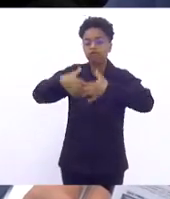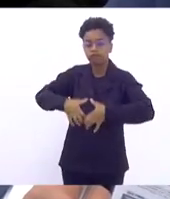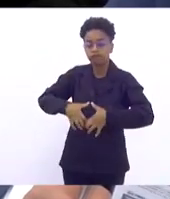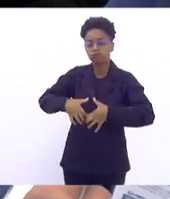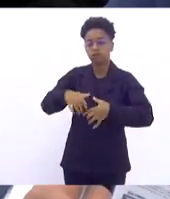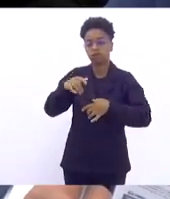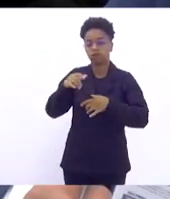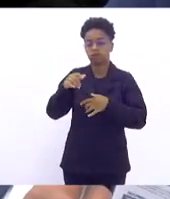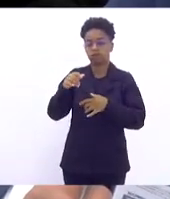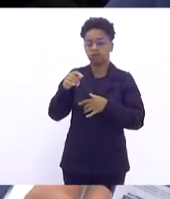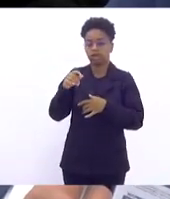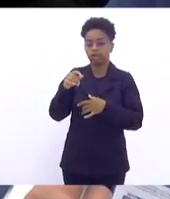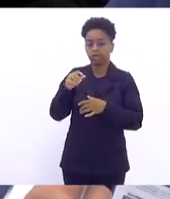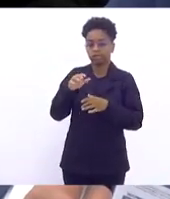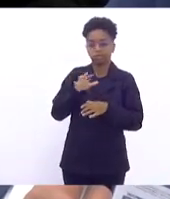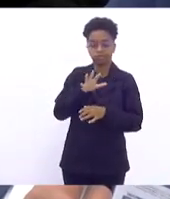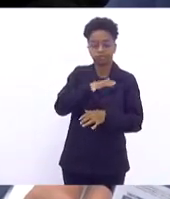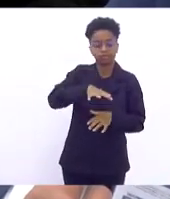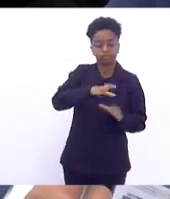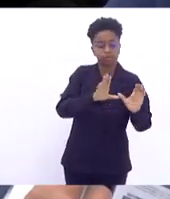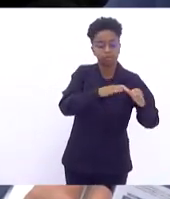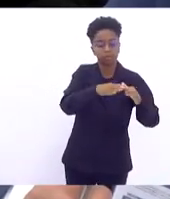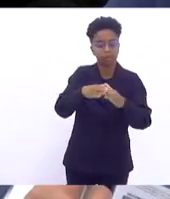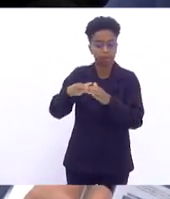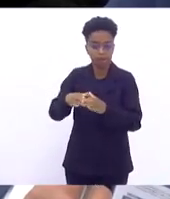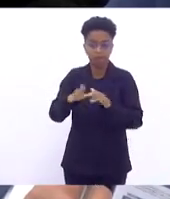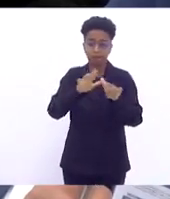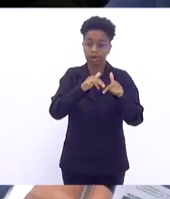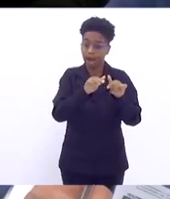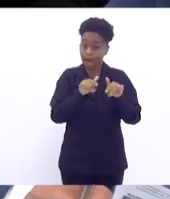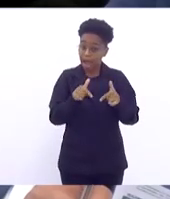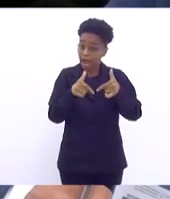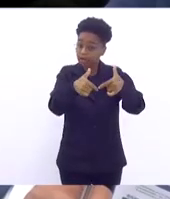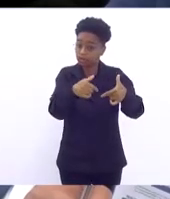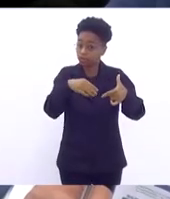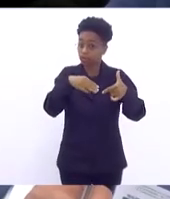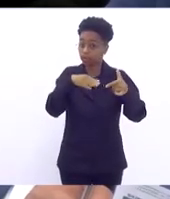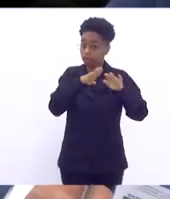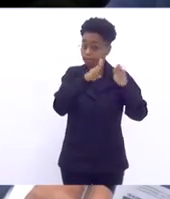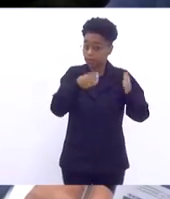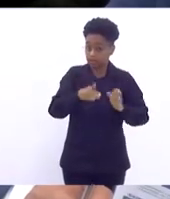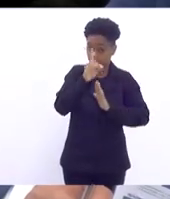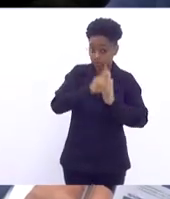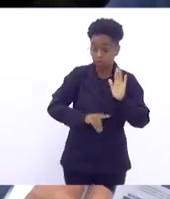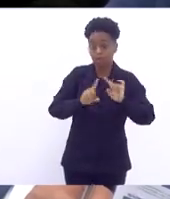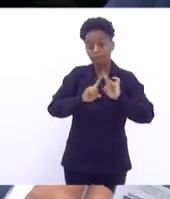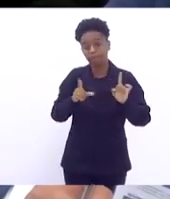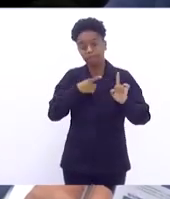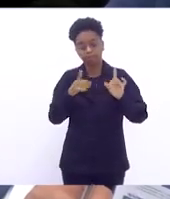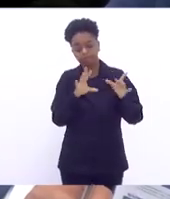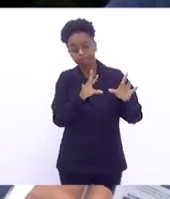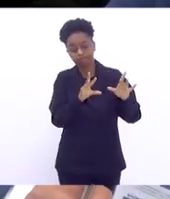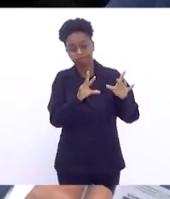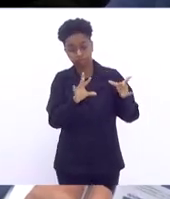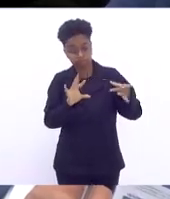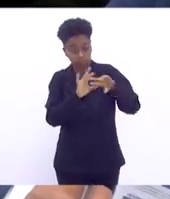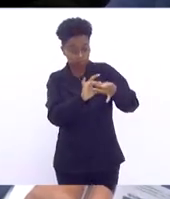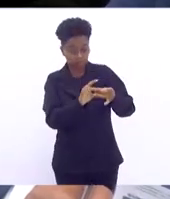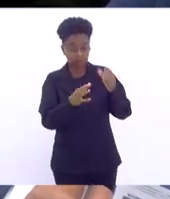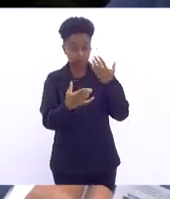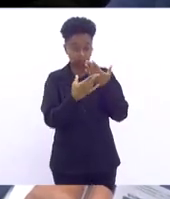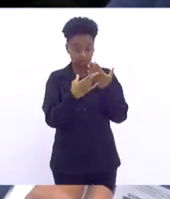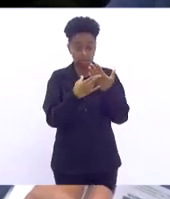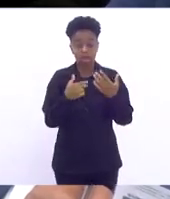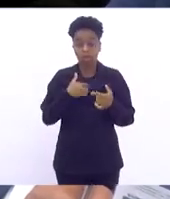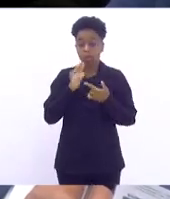do das frentes parlamentares é dado por um ato da mesa mas com espelho do regimento interno e aí eu coloco aqui duas